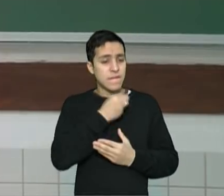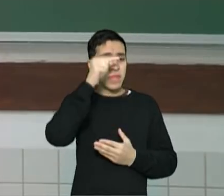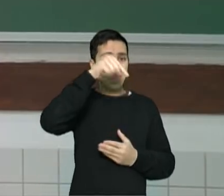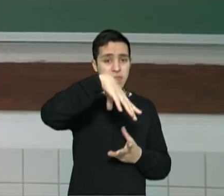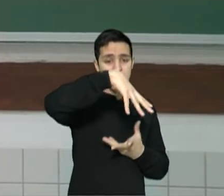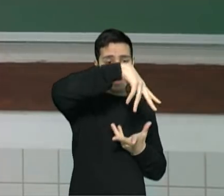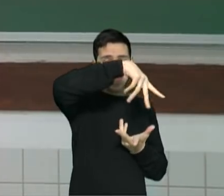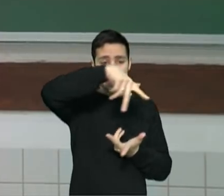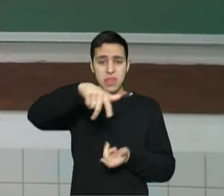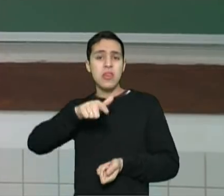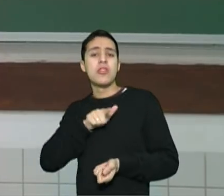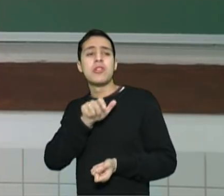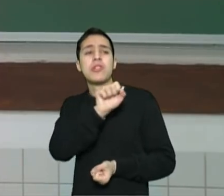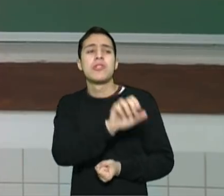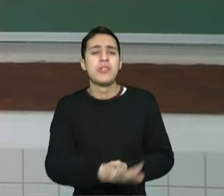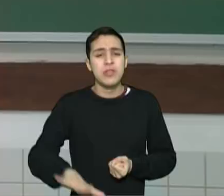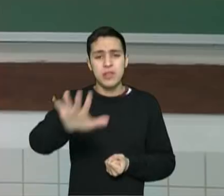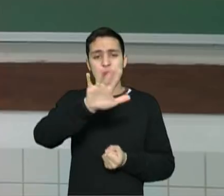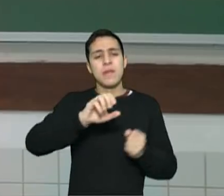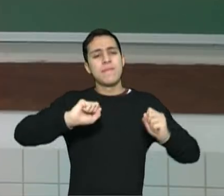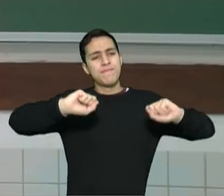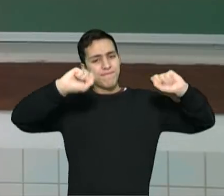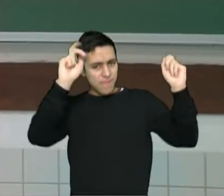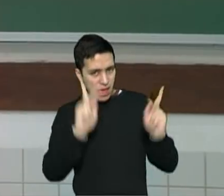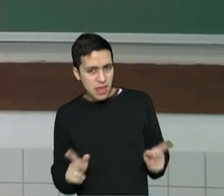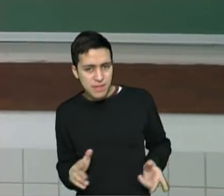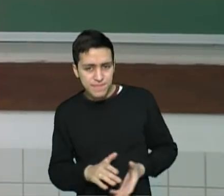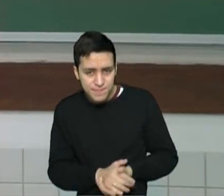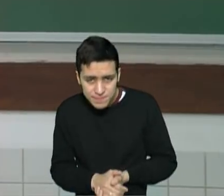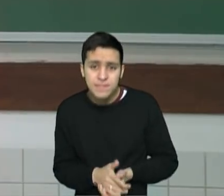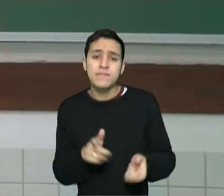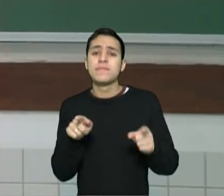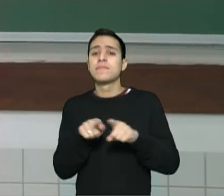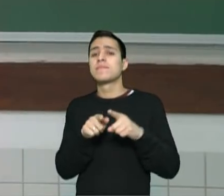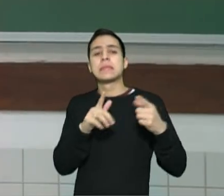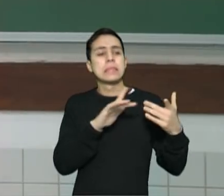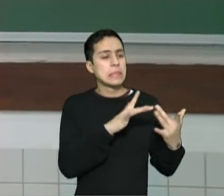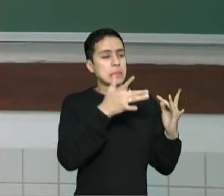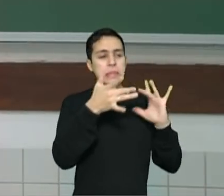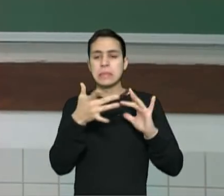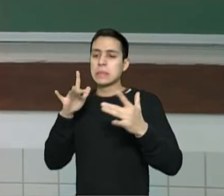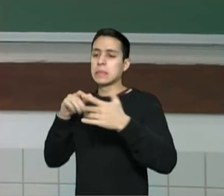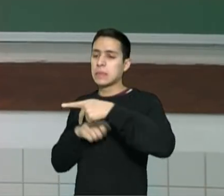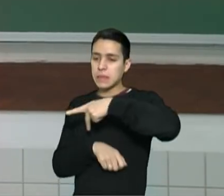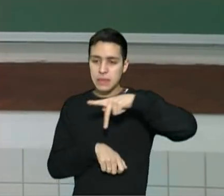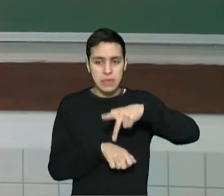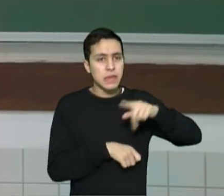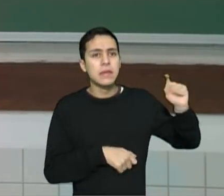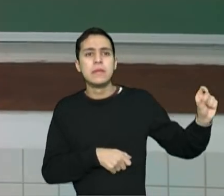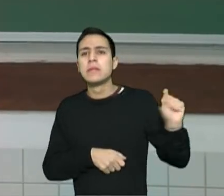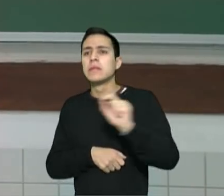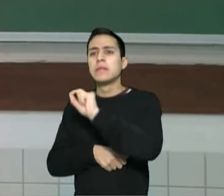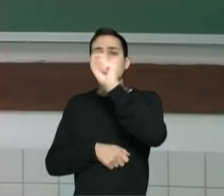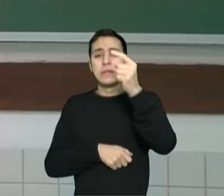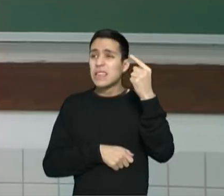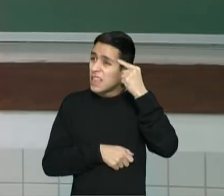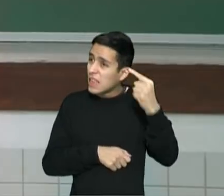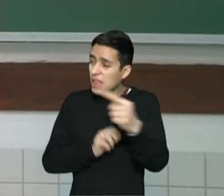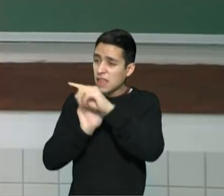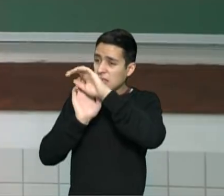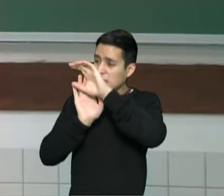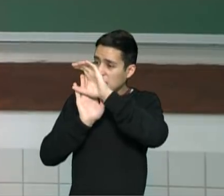no sentido geral, paz em termos mundiais e parcerias entre os países. Então, esta noção